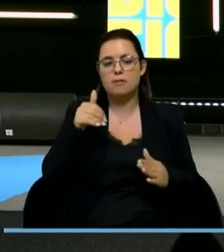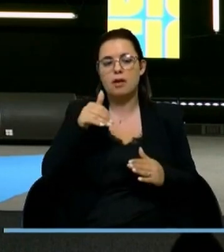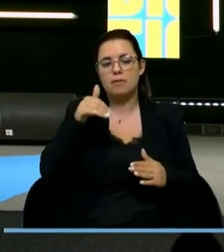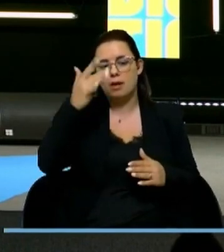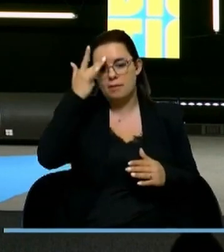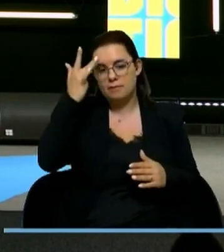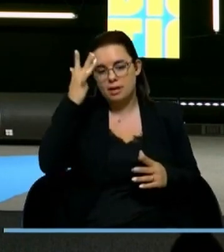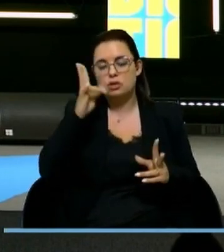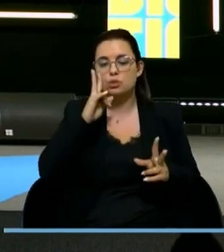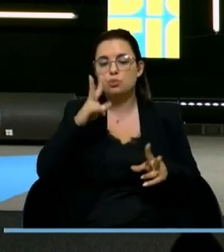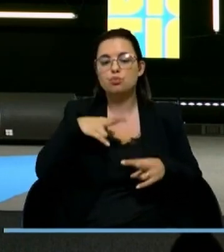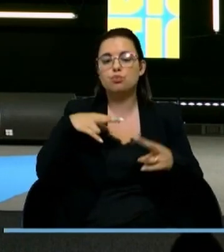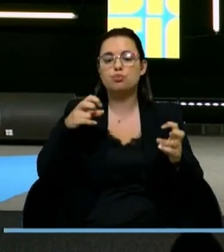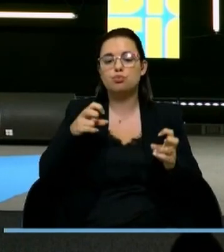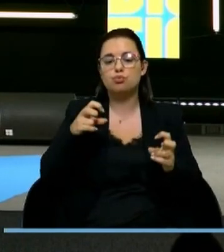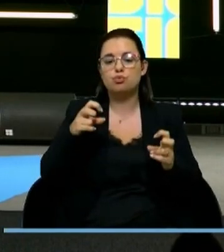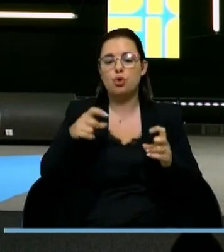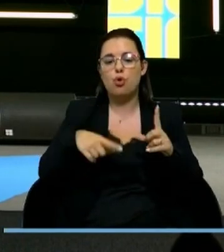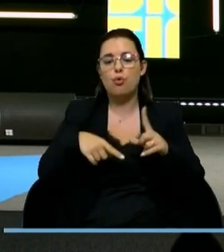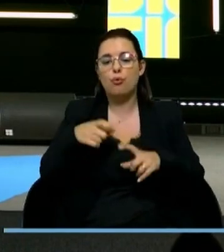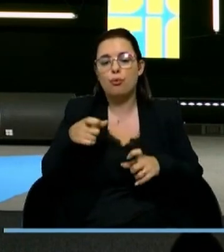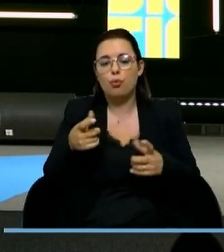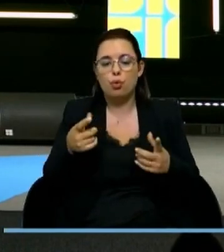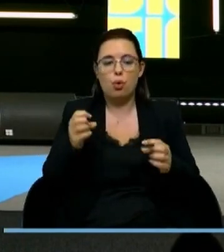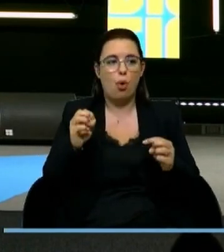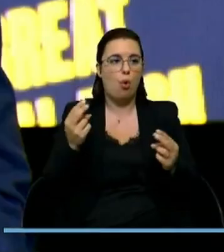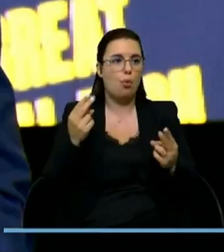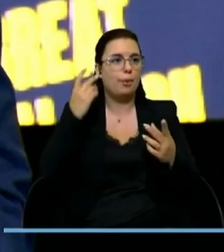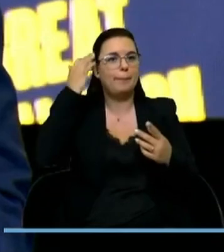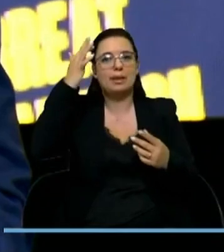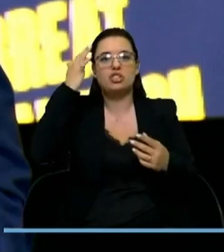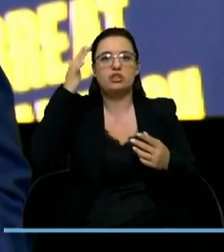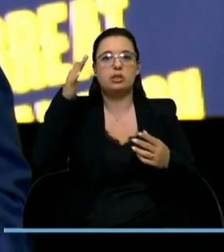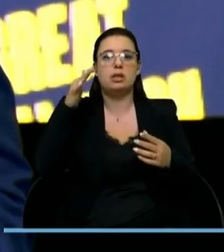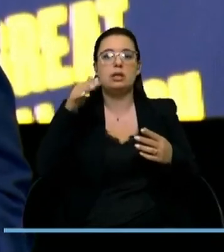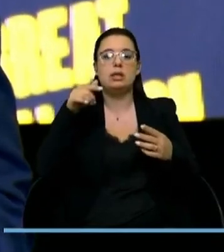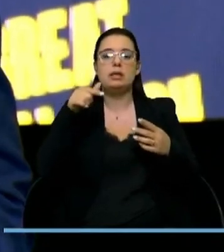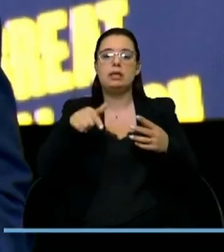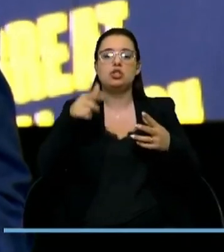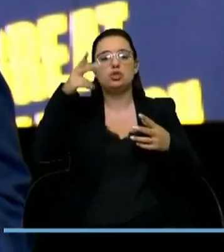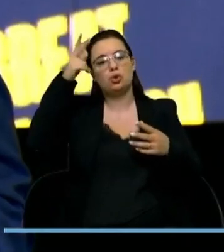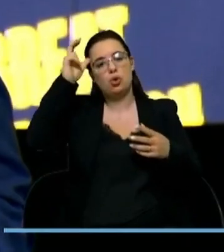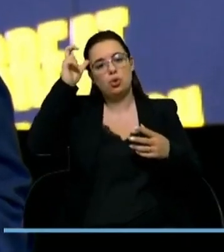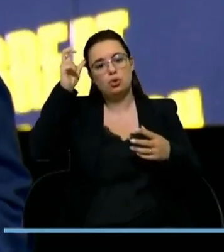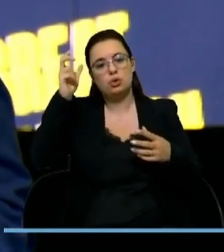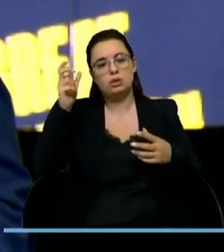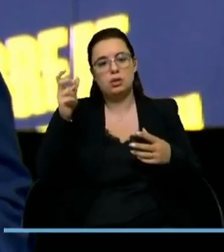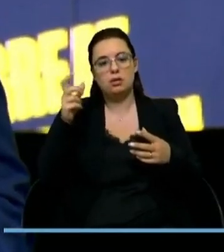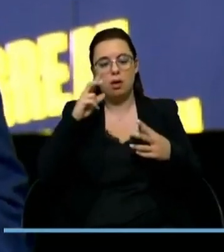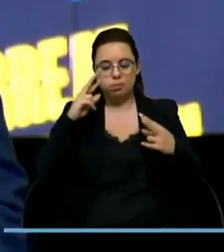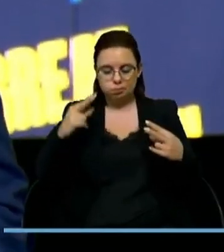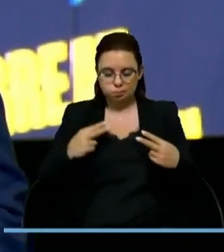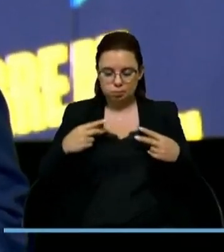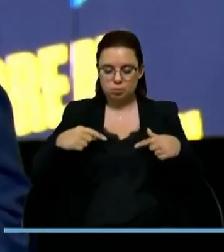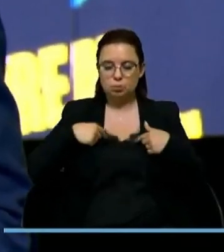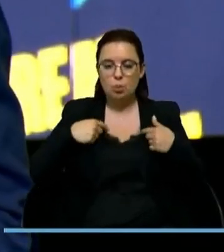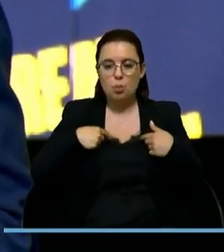vai ser mais fácil detectar qualquer fuga? Ou seja, imaginar que este próprio conceito se autofiscaliza sempre com alguém